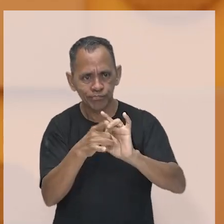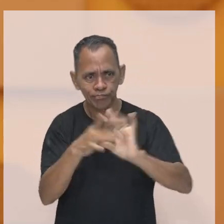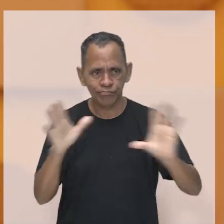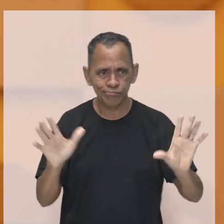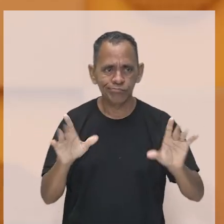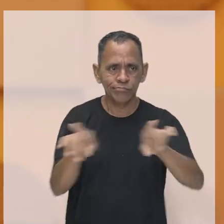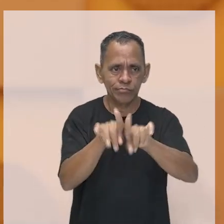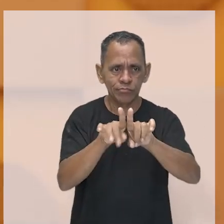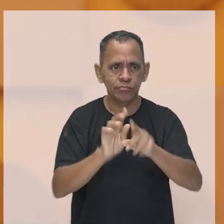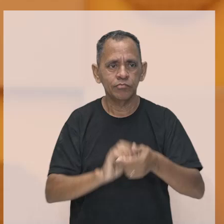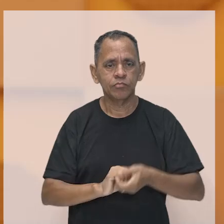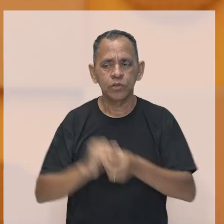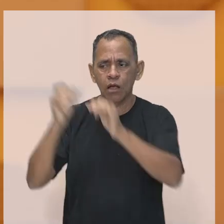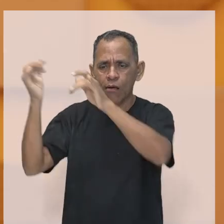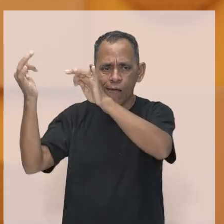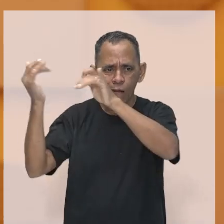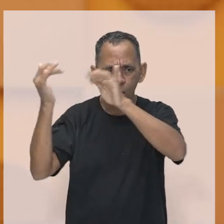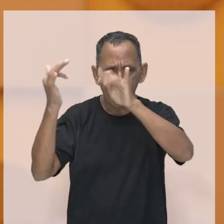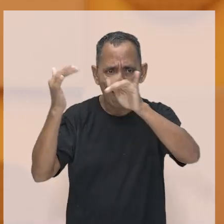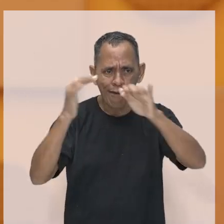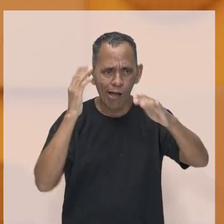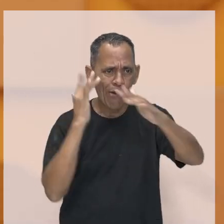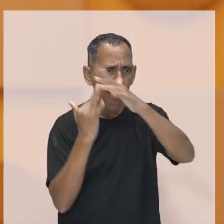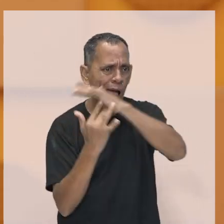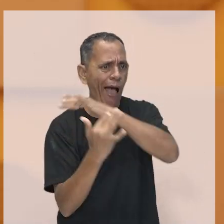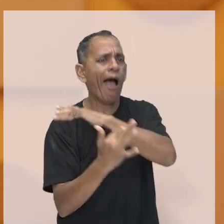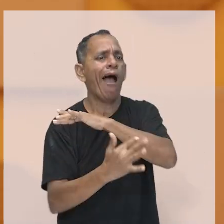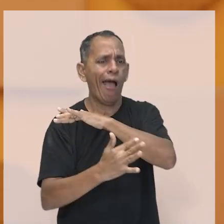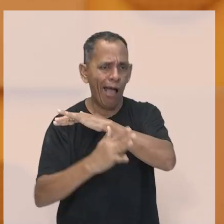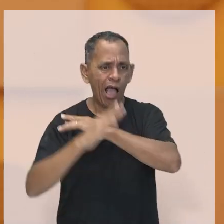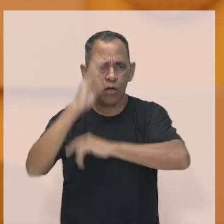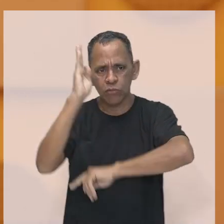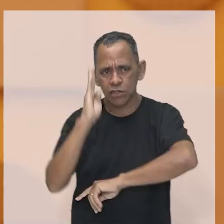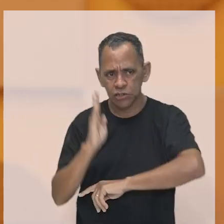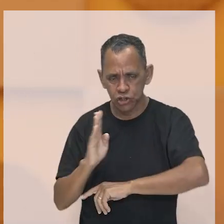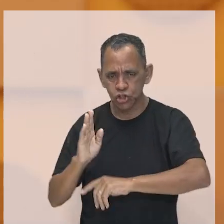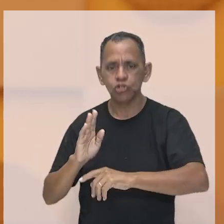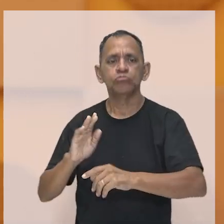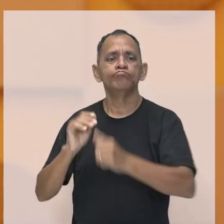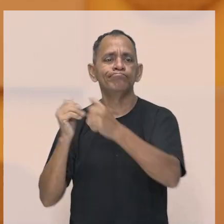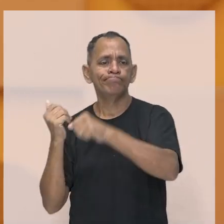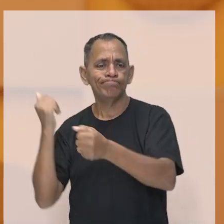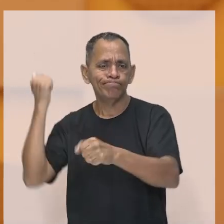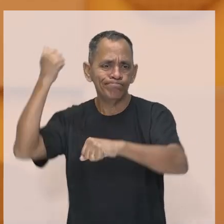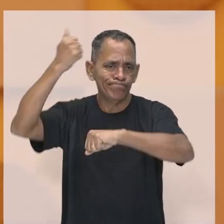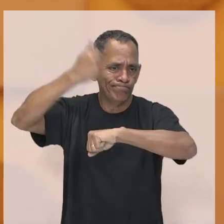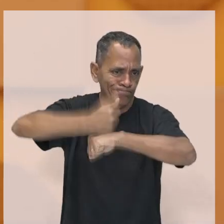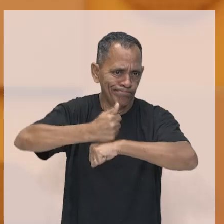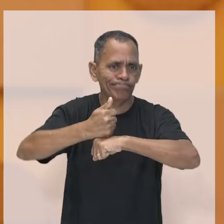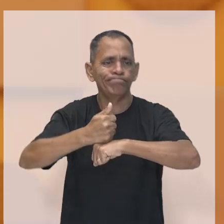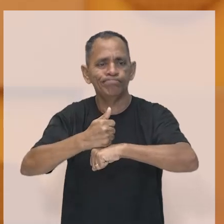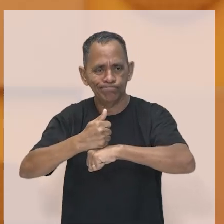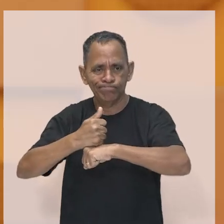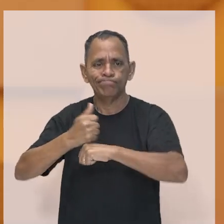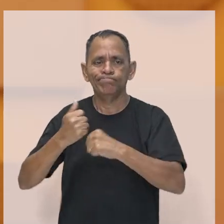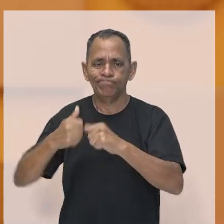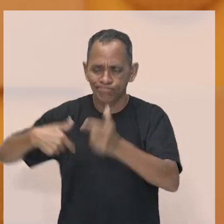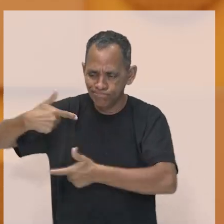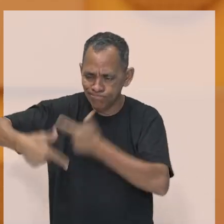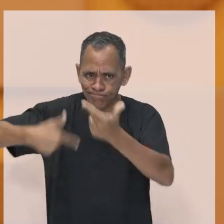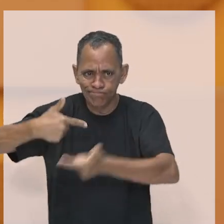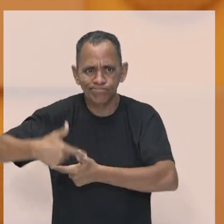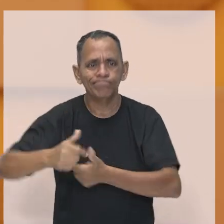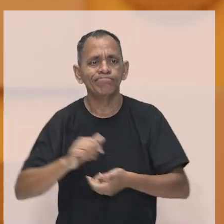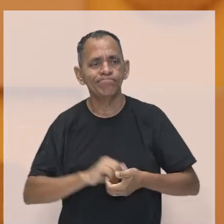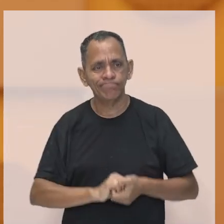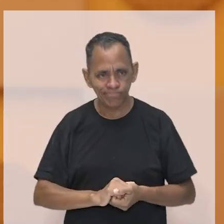também a chegada de muitas pessoas europeias, de muitos imigrantes, para poder substituir a mão de obra que